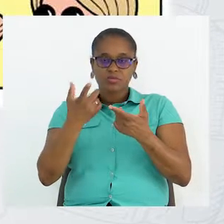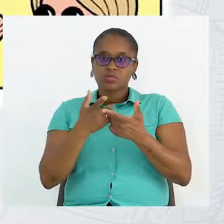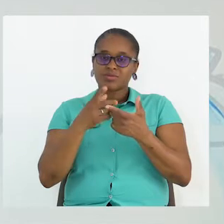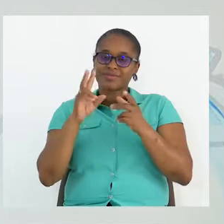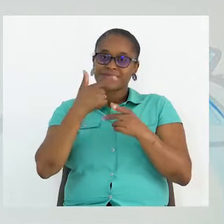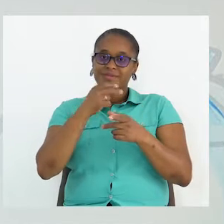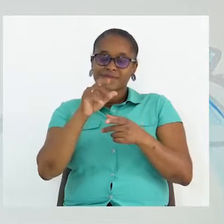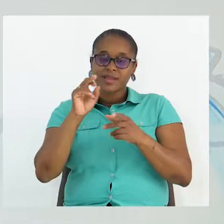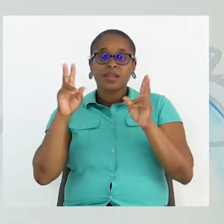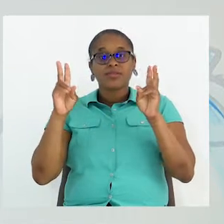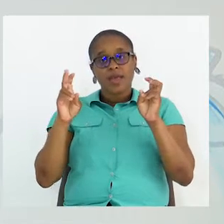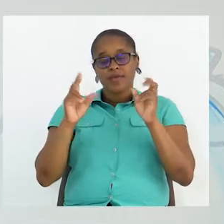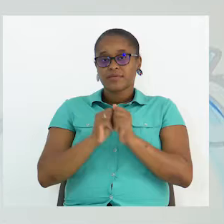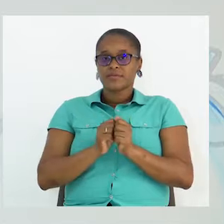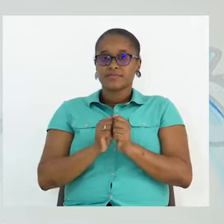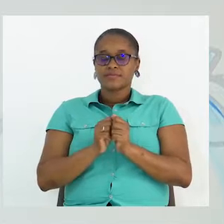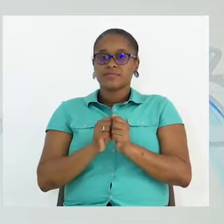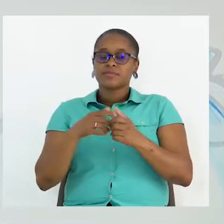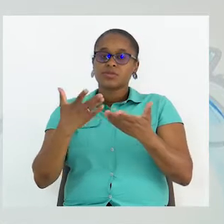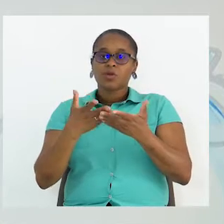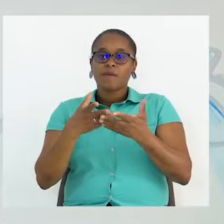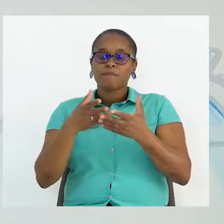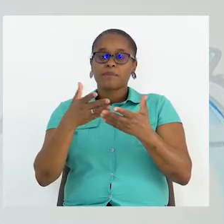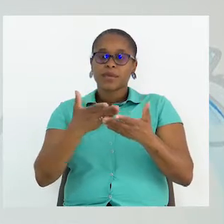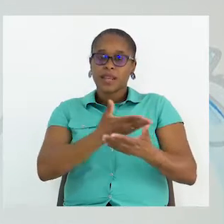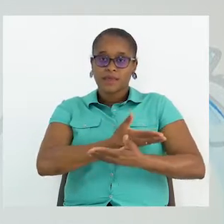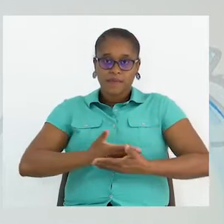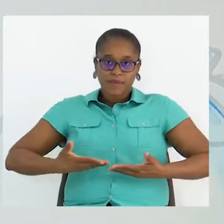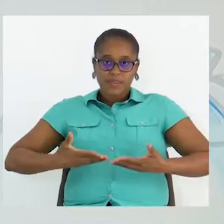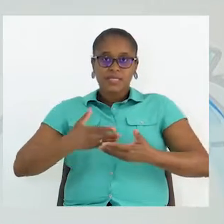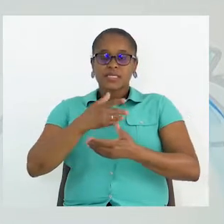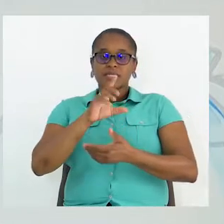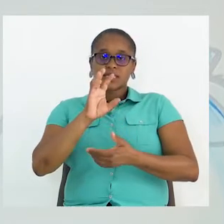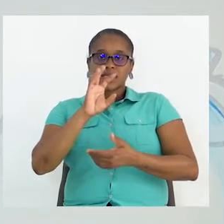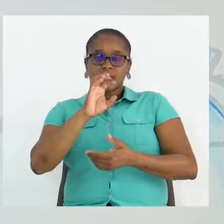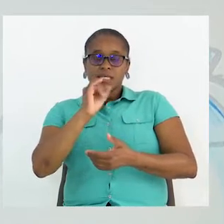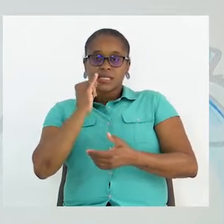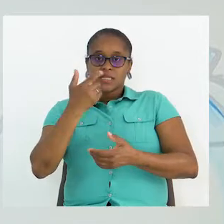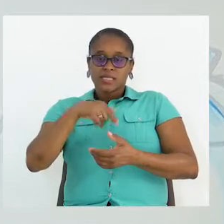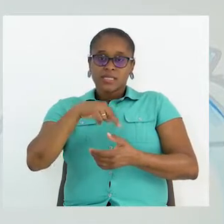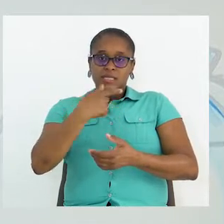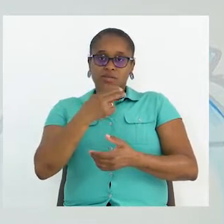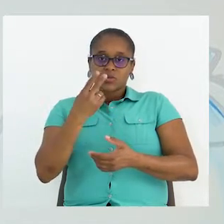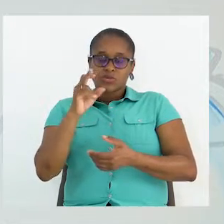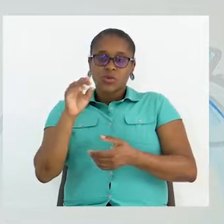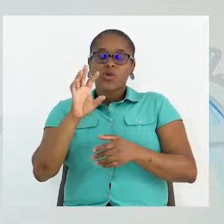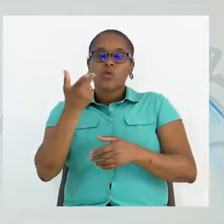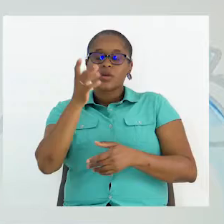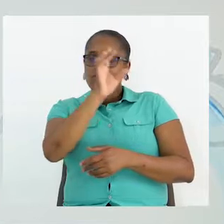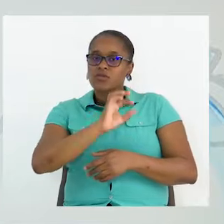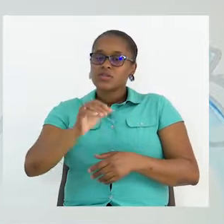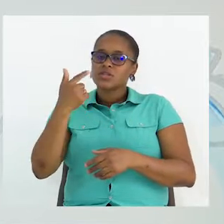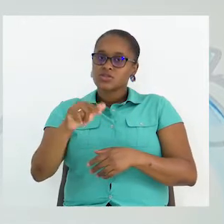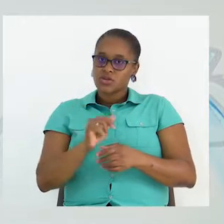aspas, pela cintura. Então, no plano aproximado, quando vocês estão a representar a personagem no